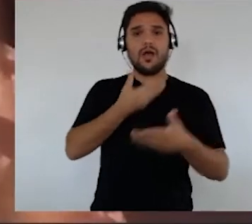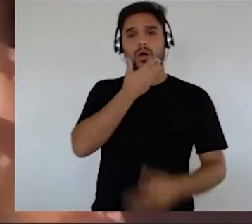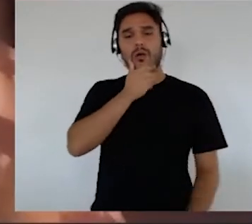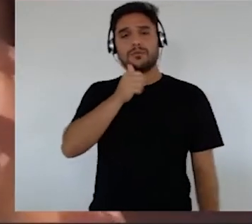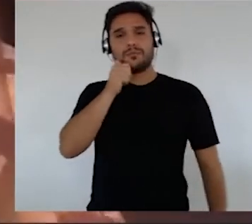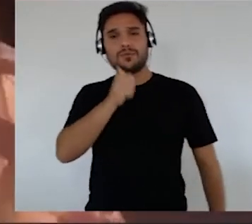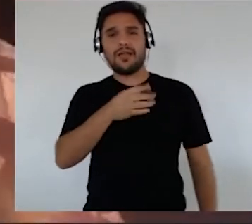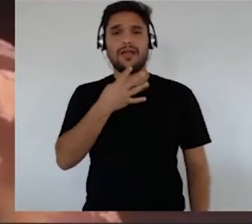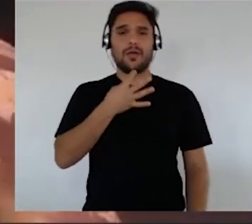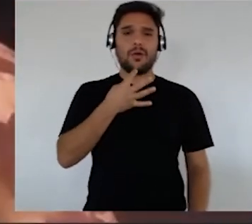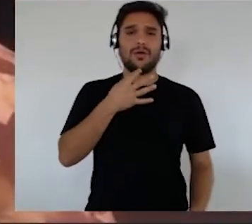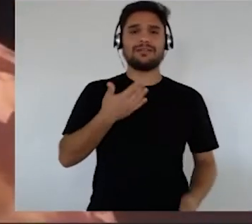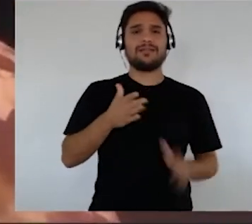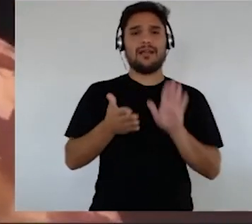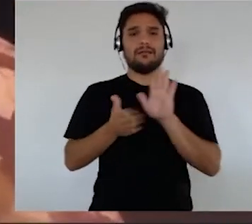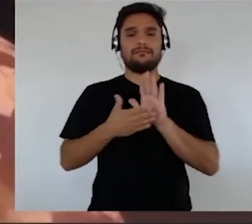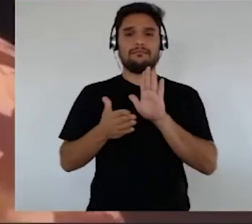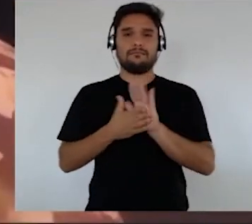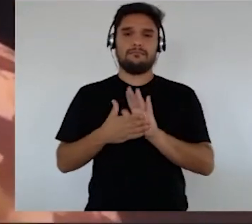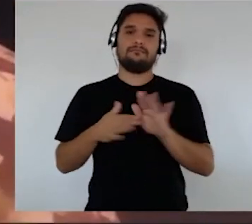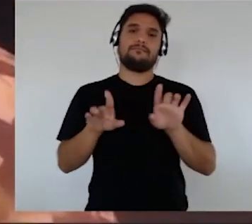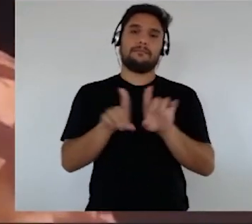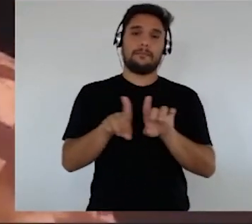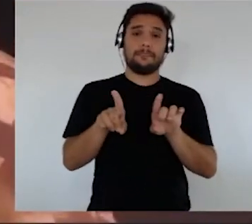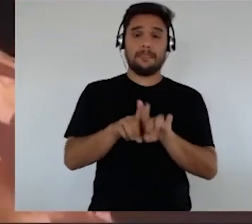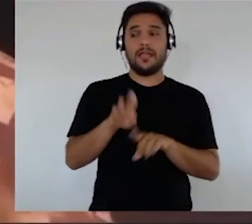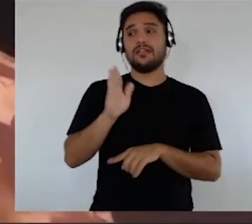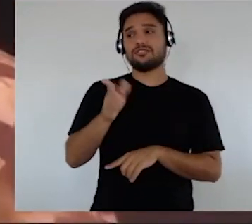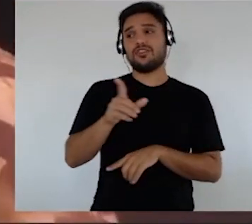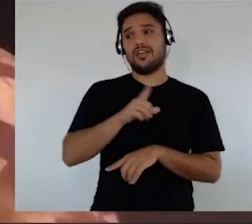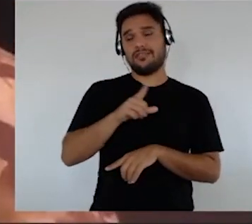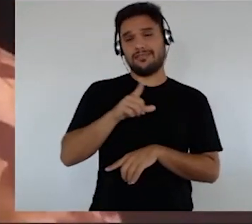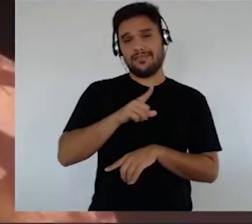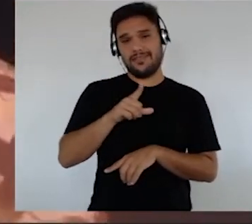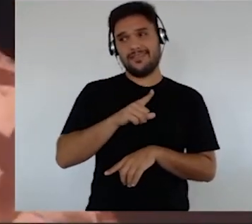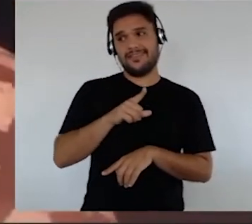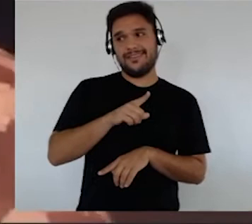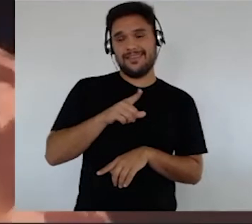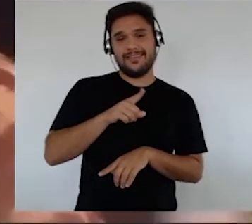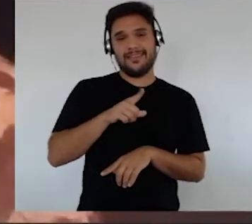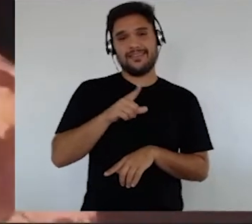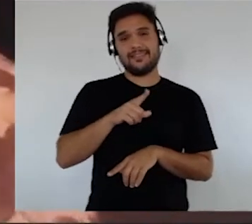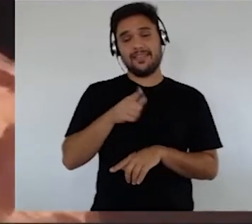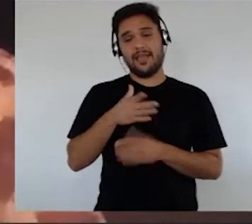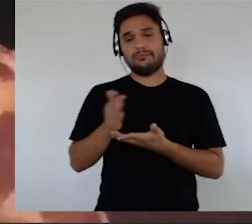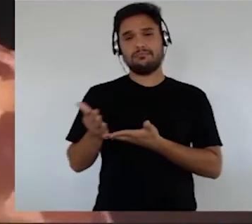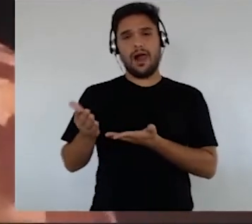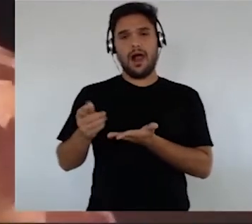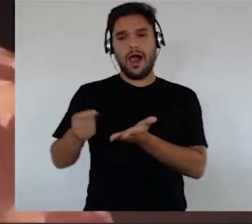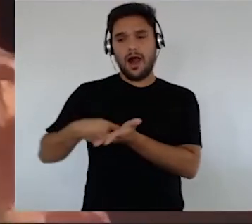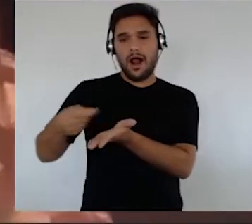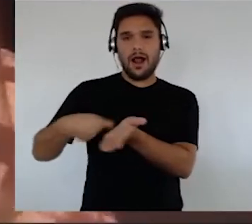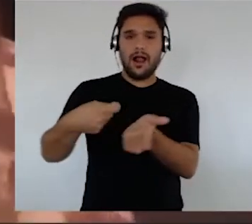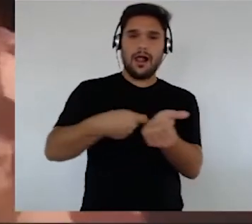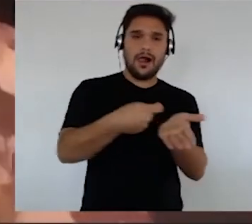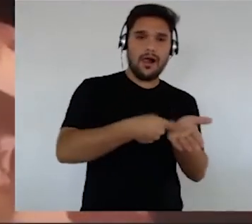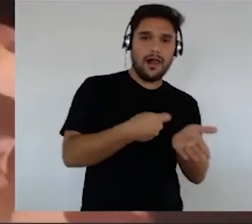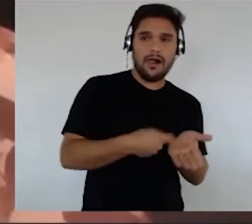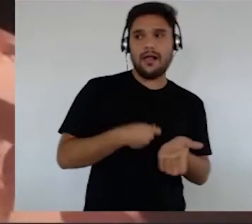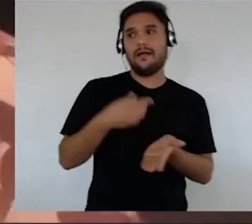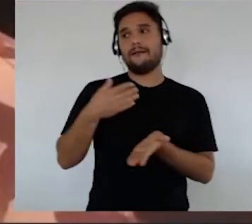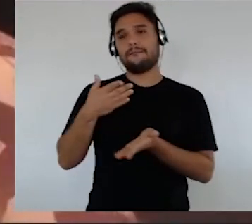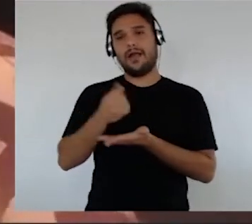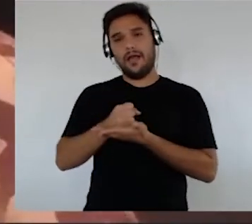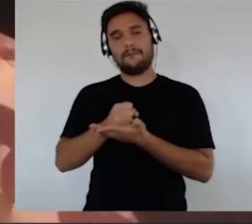colegas para conhecerem essa proposta. A gente tem, inclusive, também colhendo assinaturas para apoiar, e